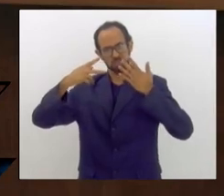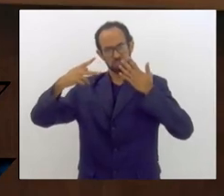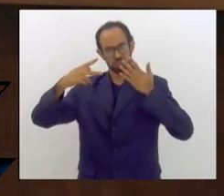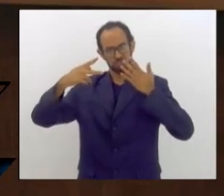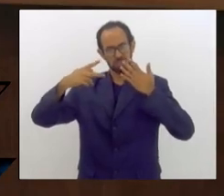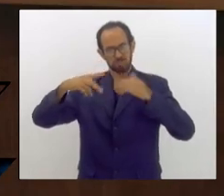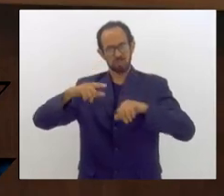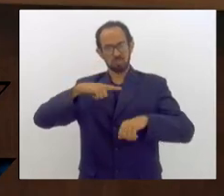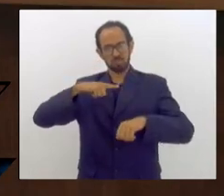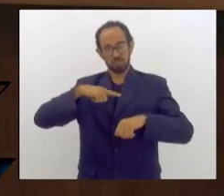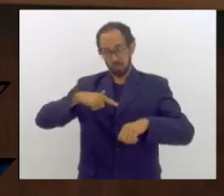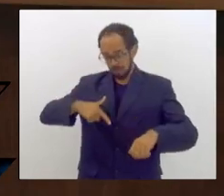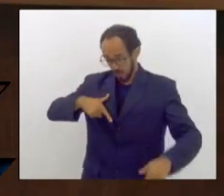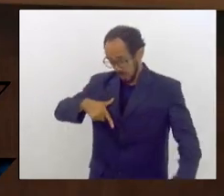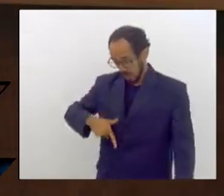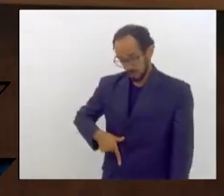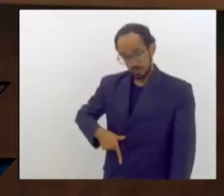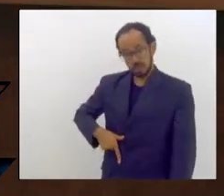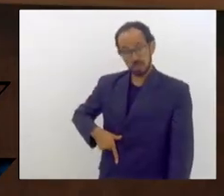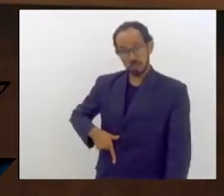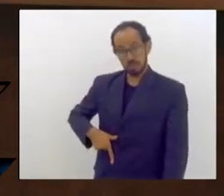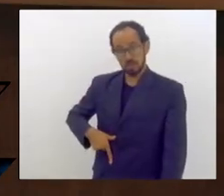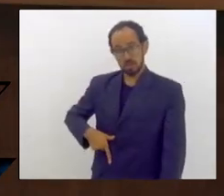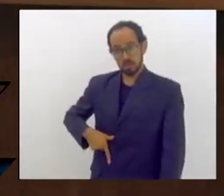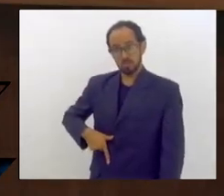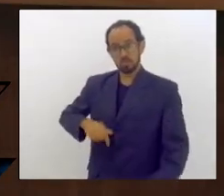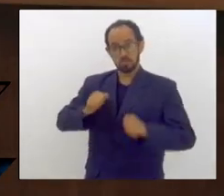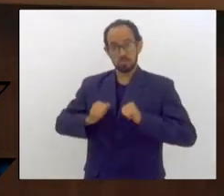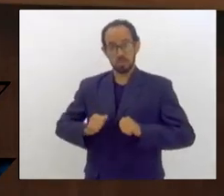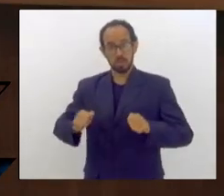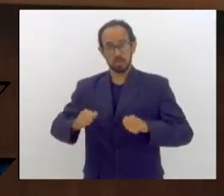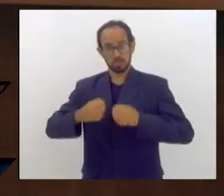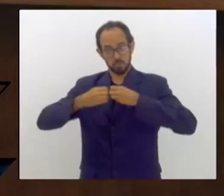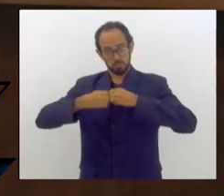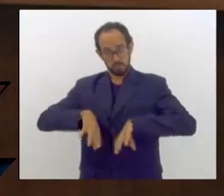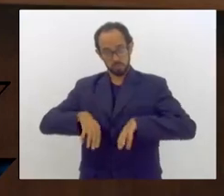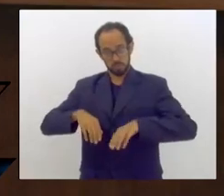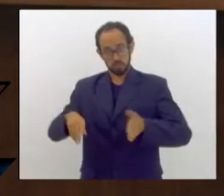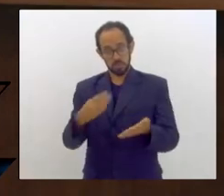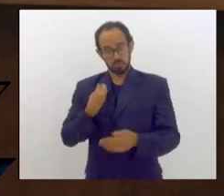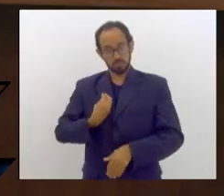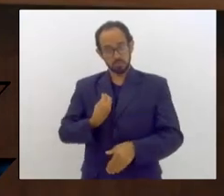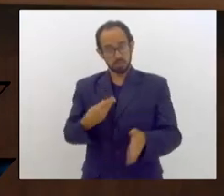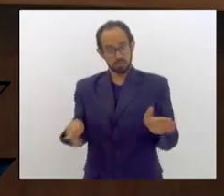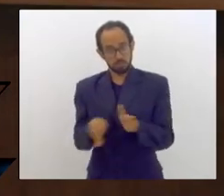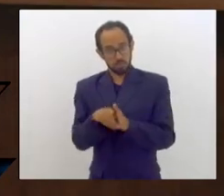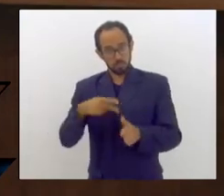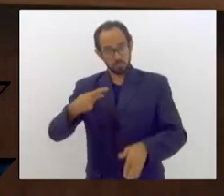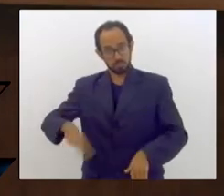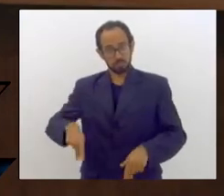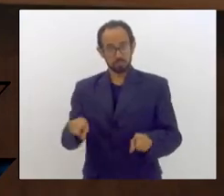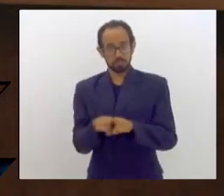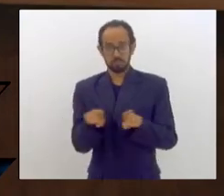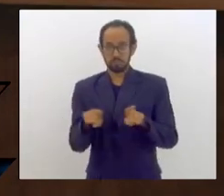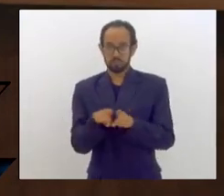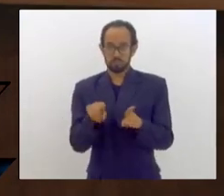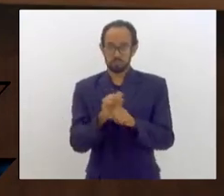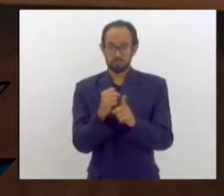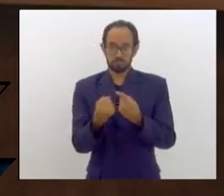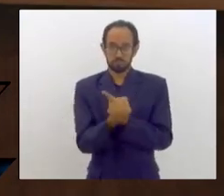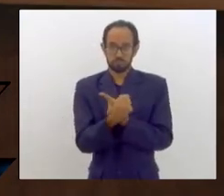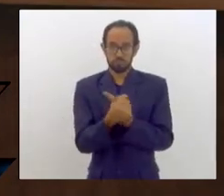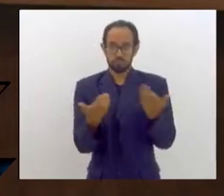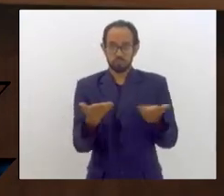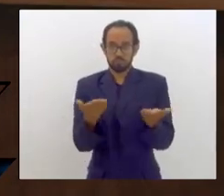sobre seu porte uma arma. Pode ser prejudicial para ele próprio e para a própria sociedade. Então, hoje já é lei